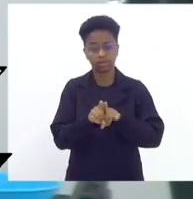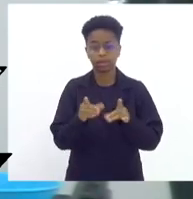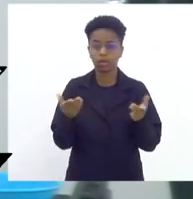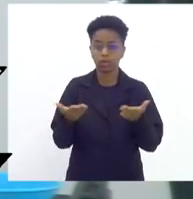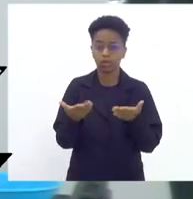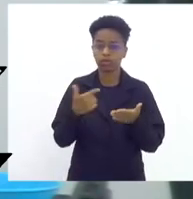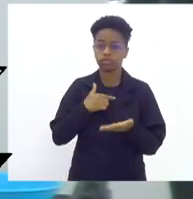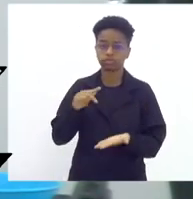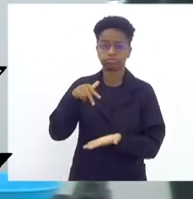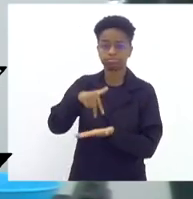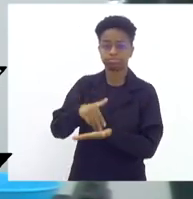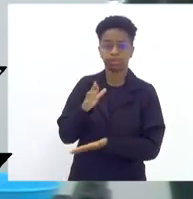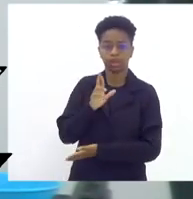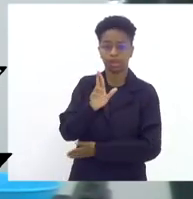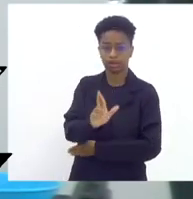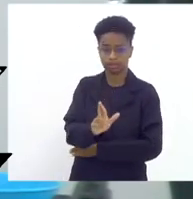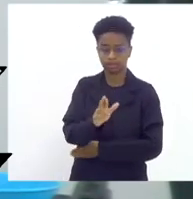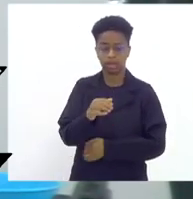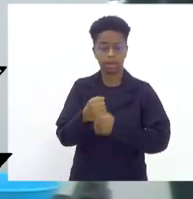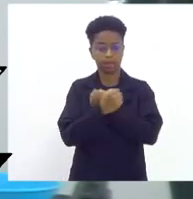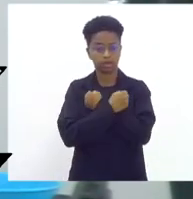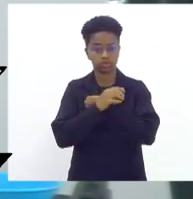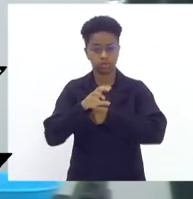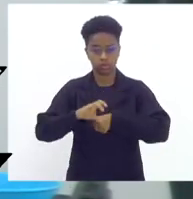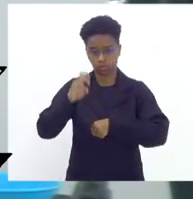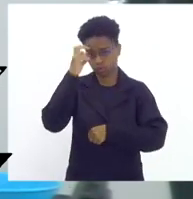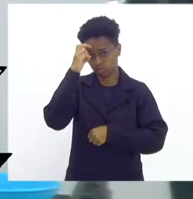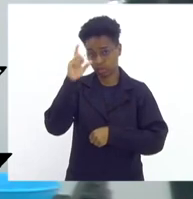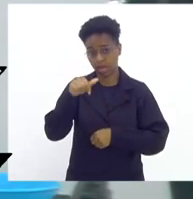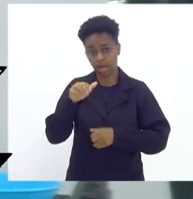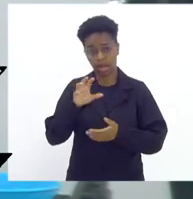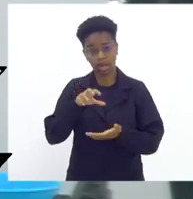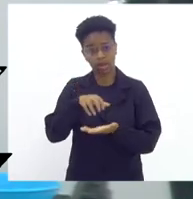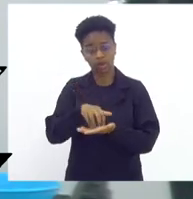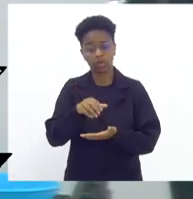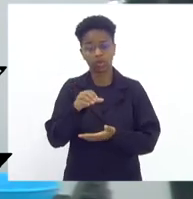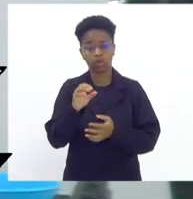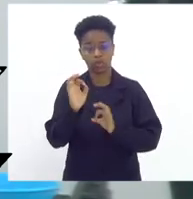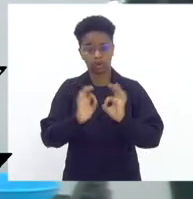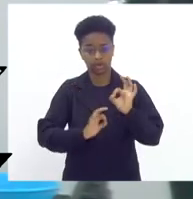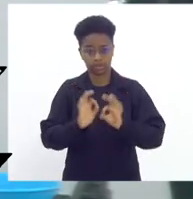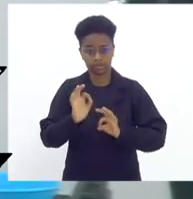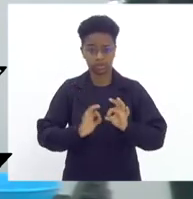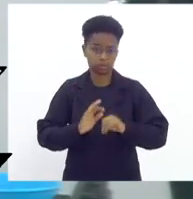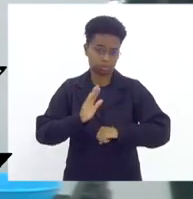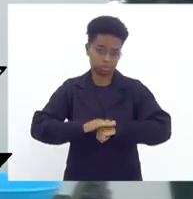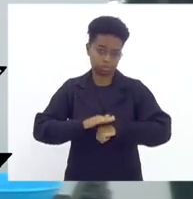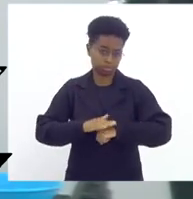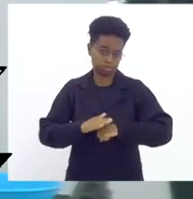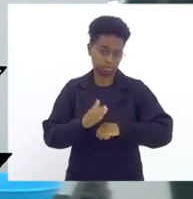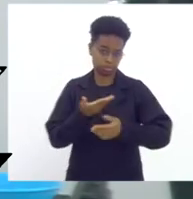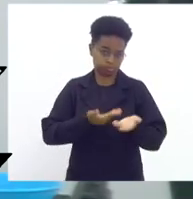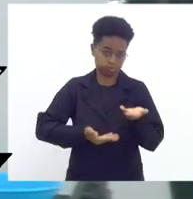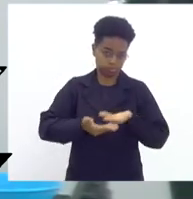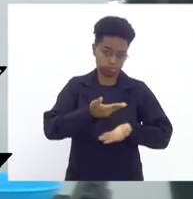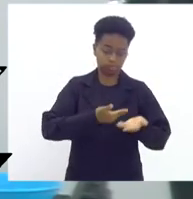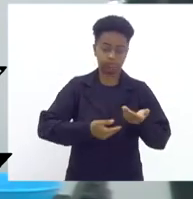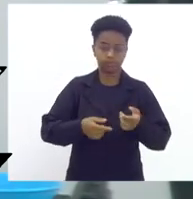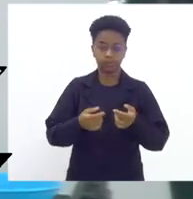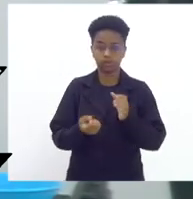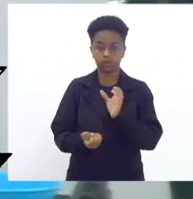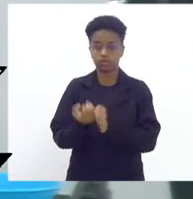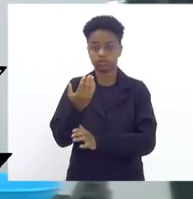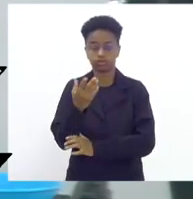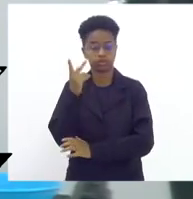falando entre apresentação do abraço cultural uma organização Auto sustentavam quem nasceu